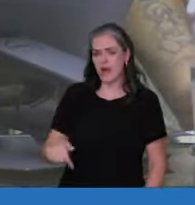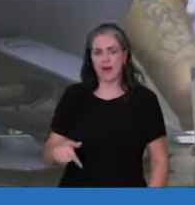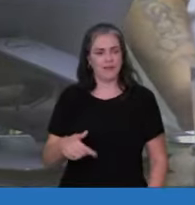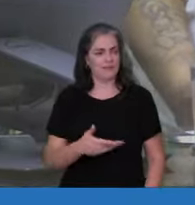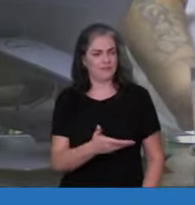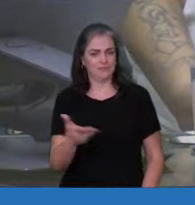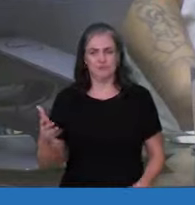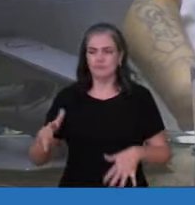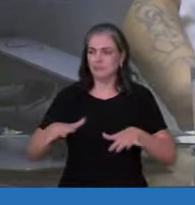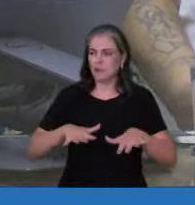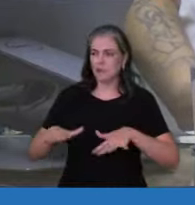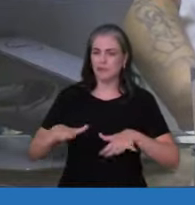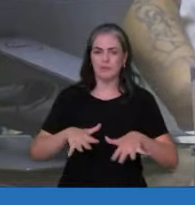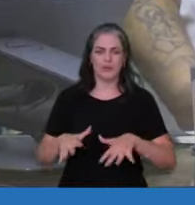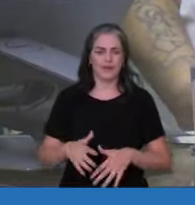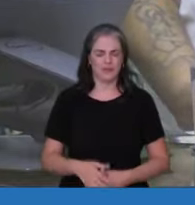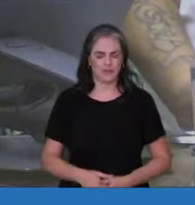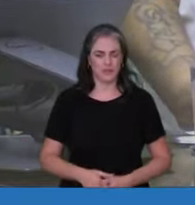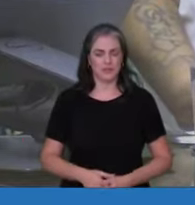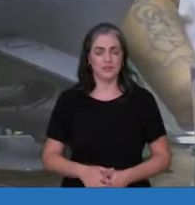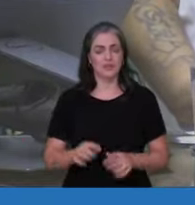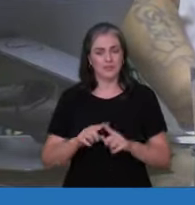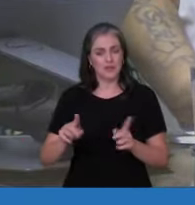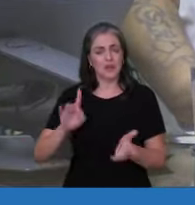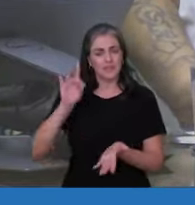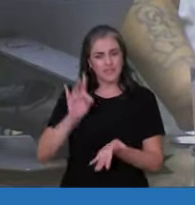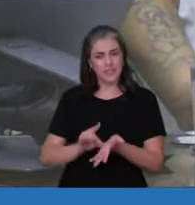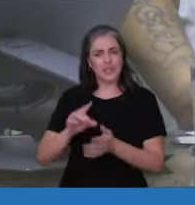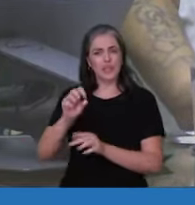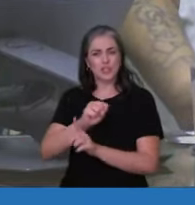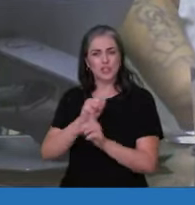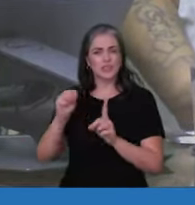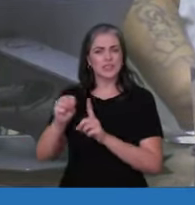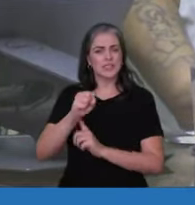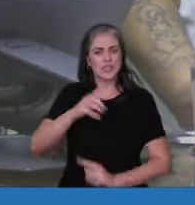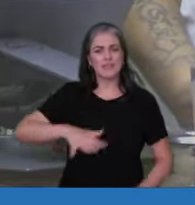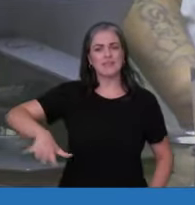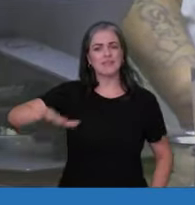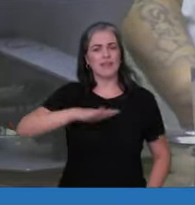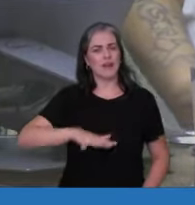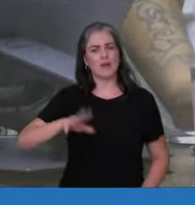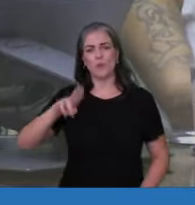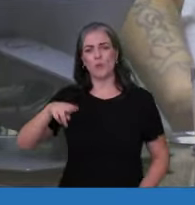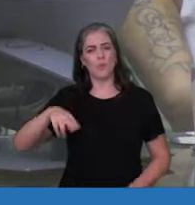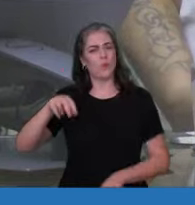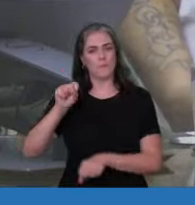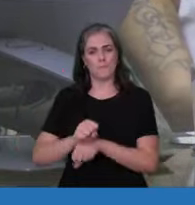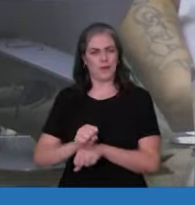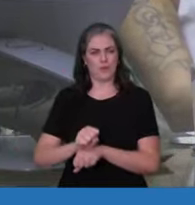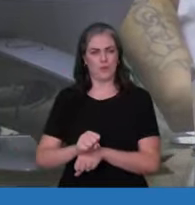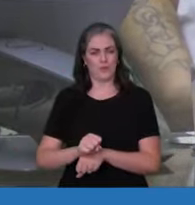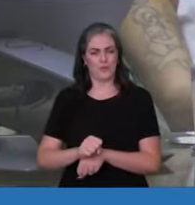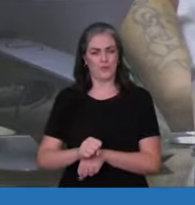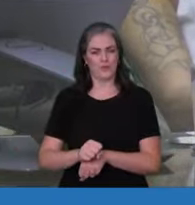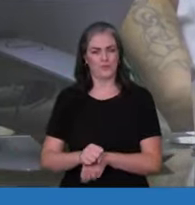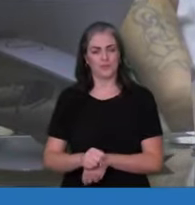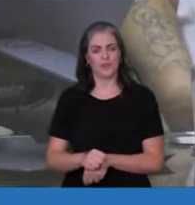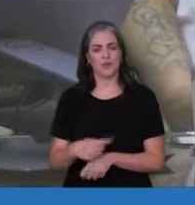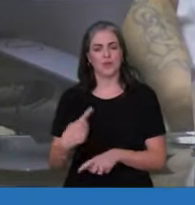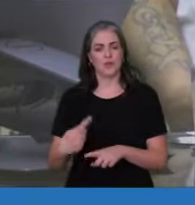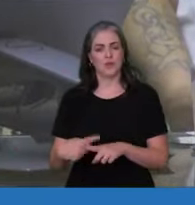casa, mas na sociedade brasileira ela nunca deixou de existir como uma referência, porque nós não